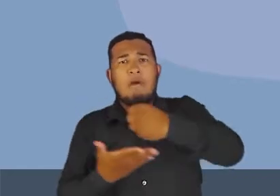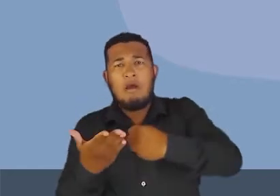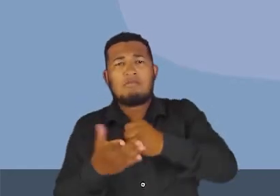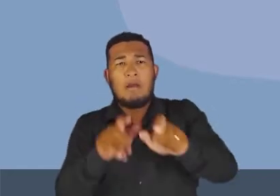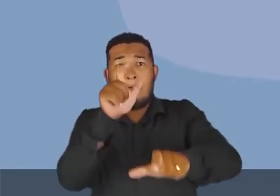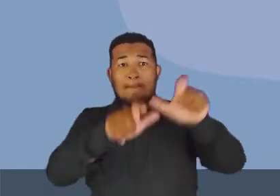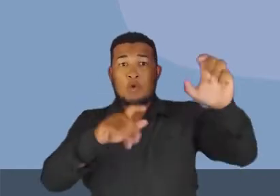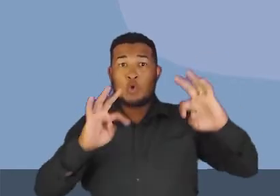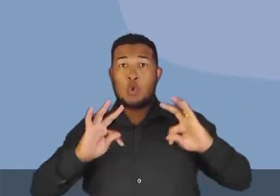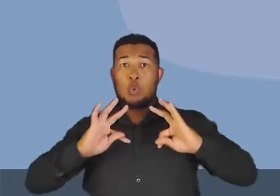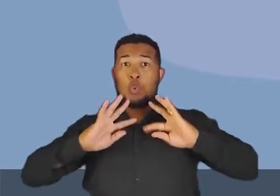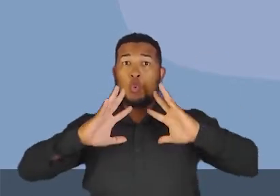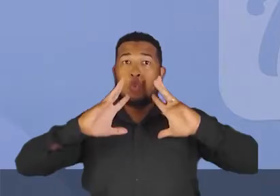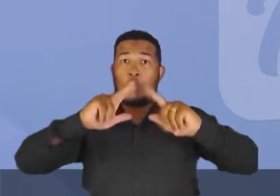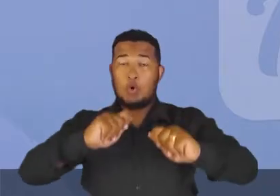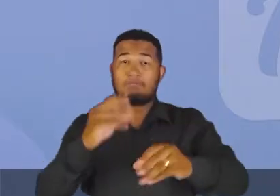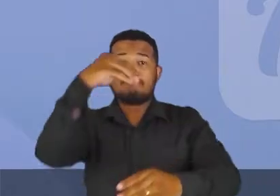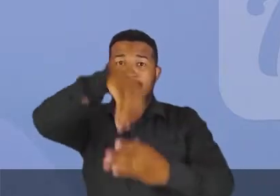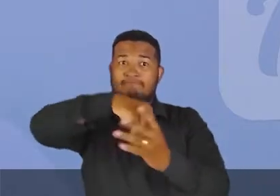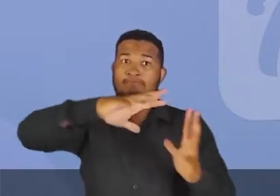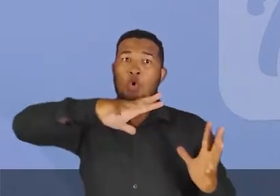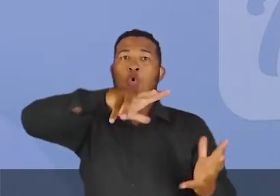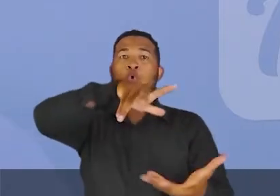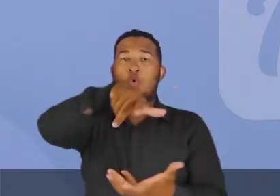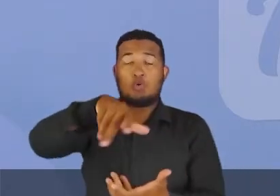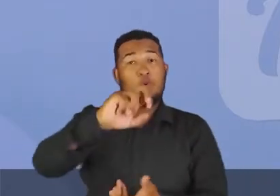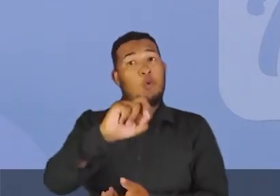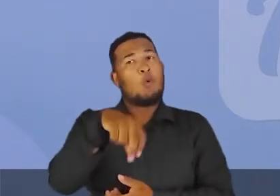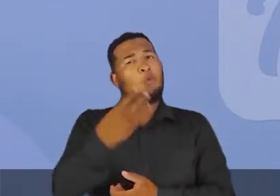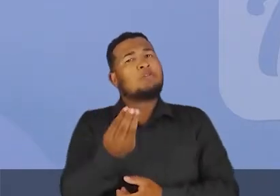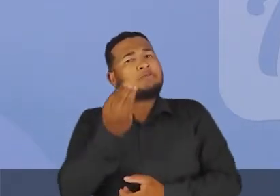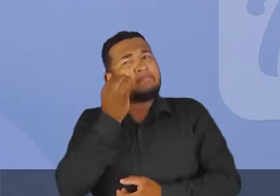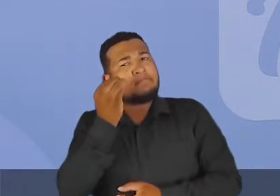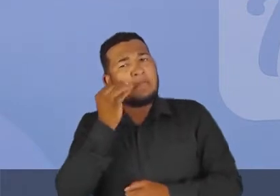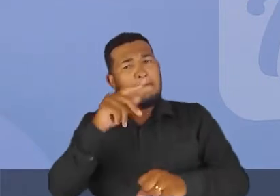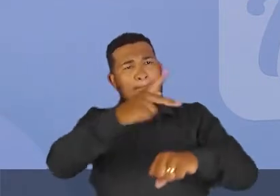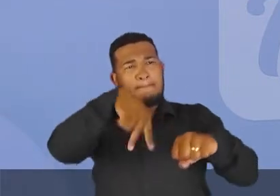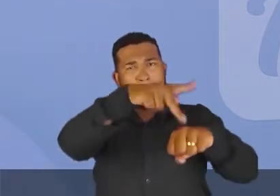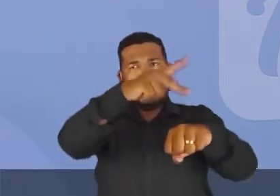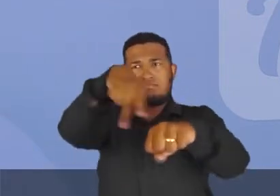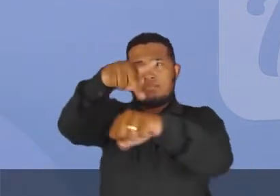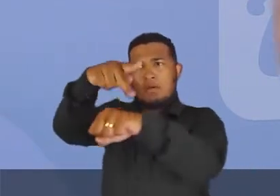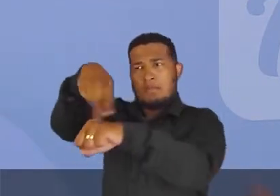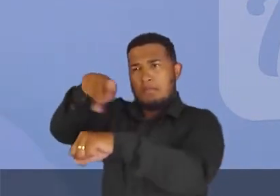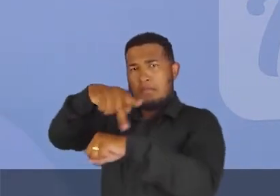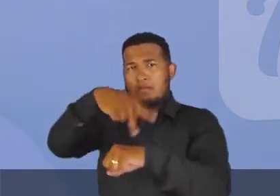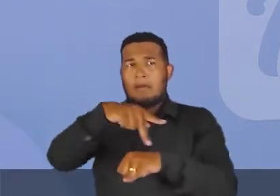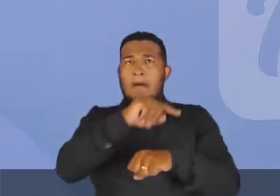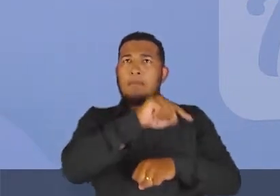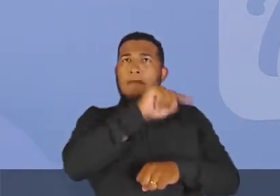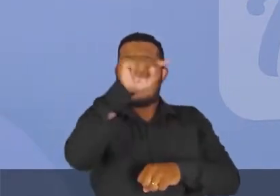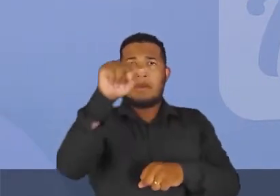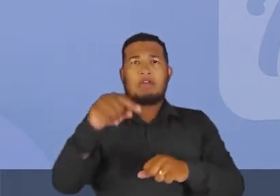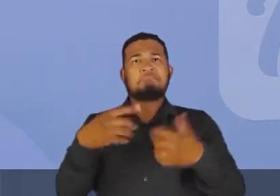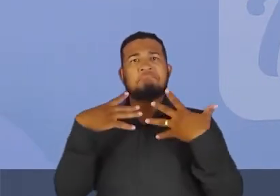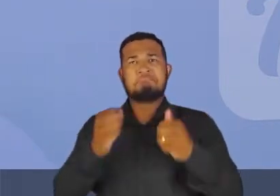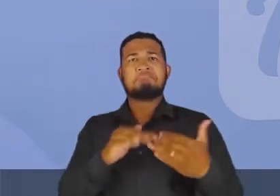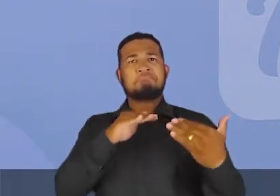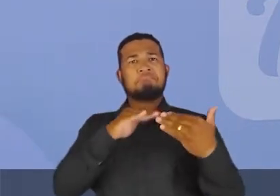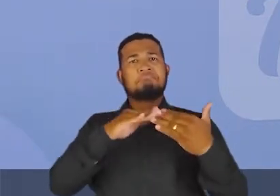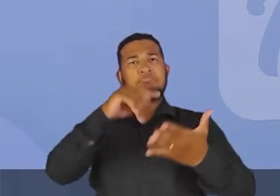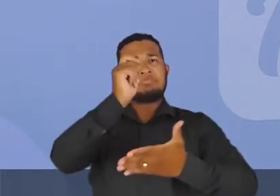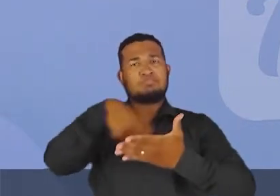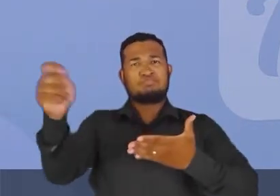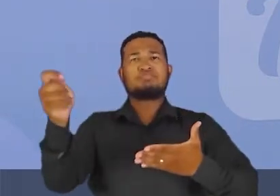todas as pessoas do mundo, ou pelo menos a todos os países, as pessoas dos países que assinaram